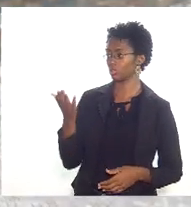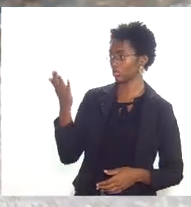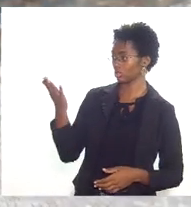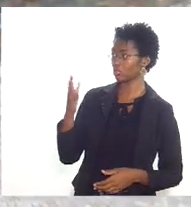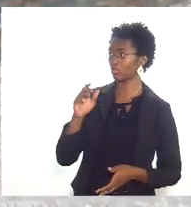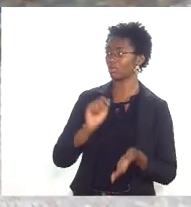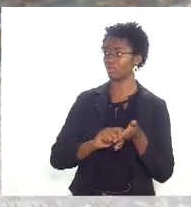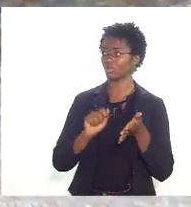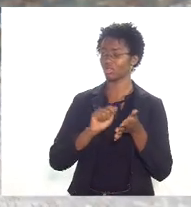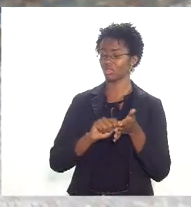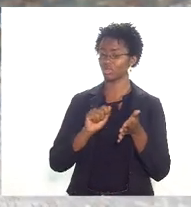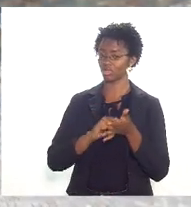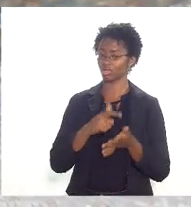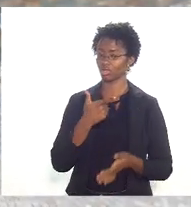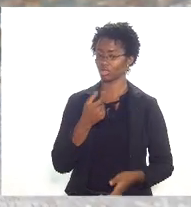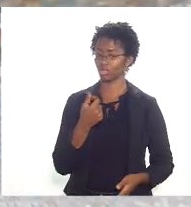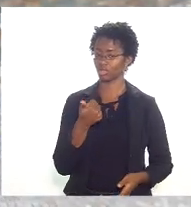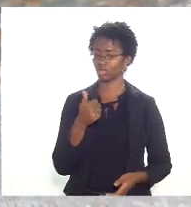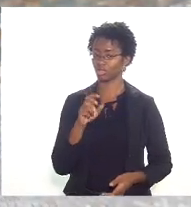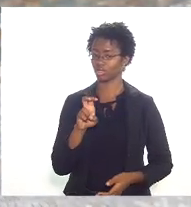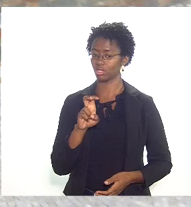Quem é o autor dessa